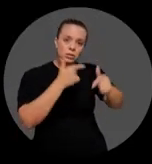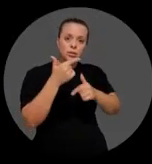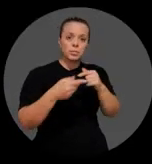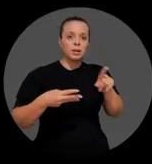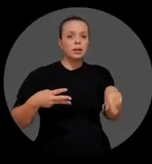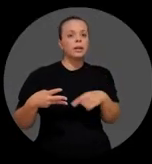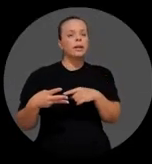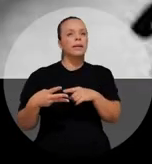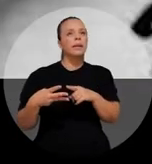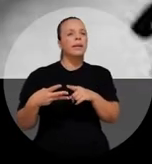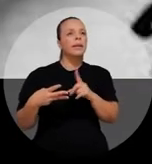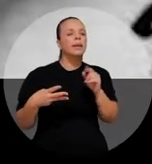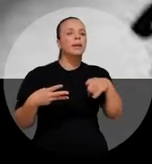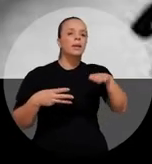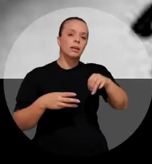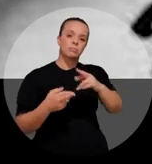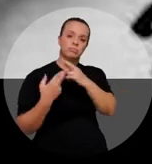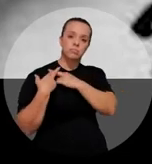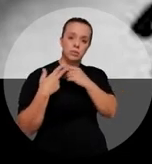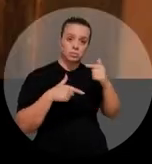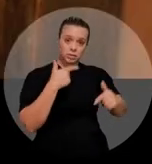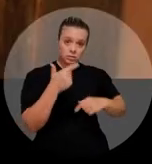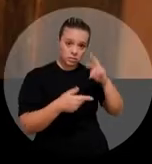E quem vai dirigir também o